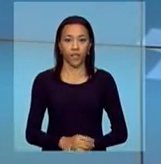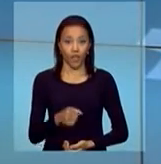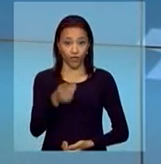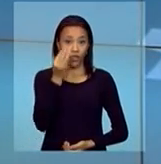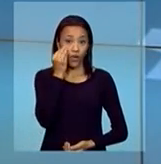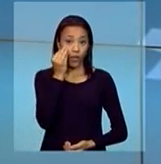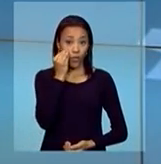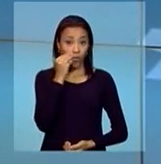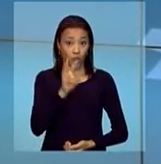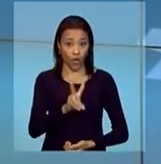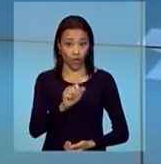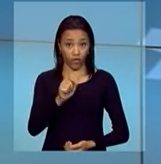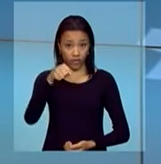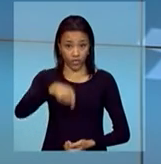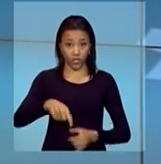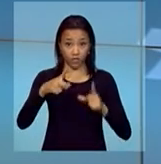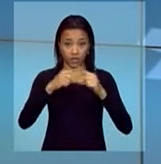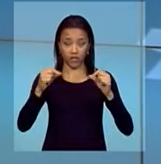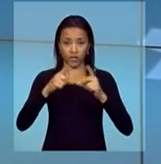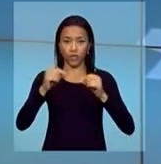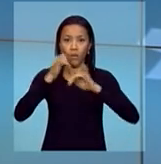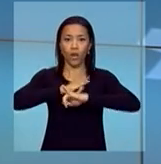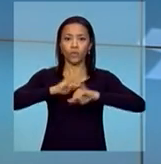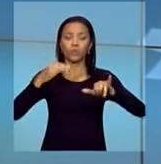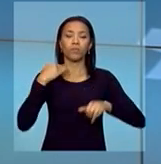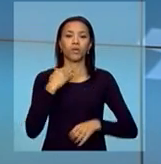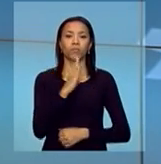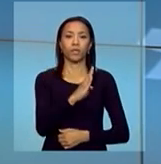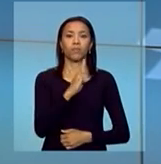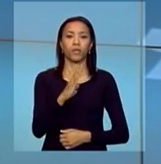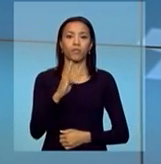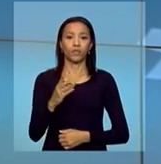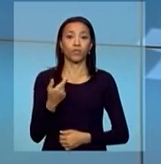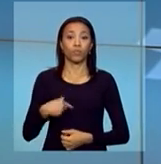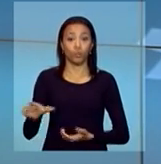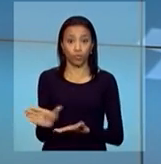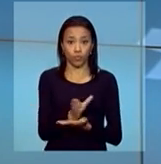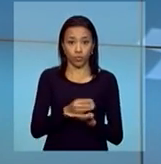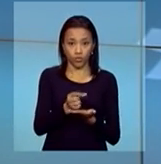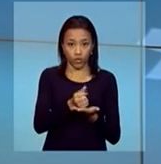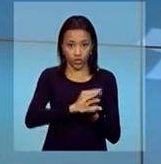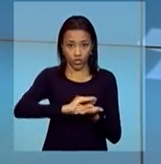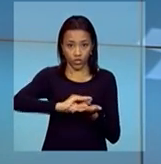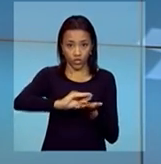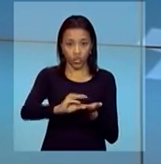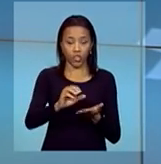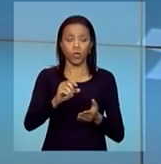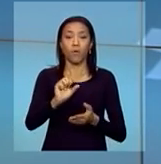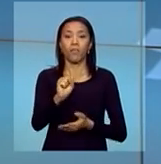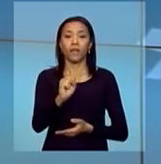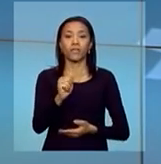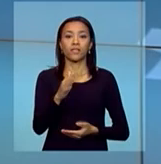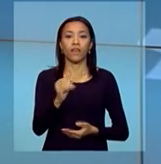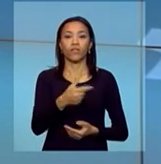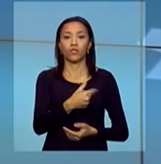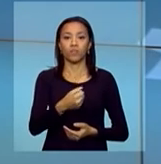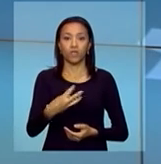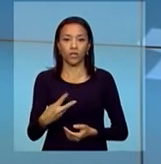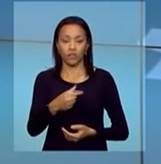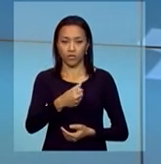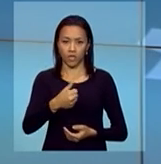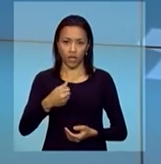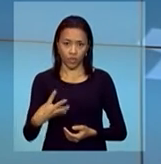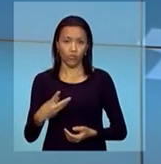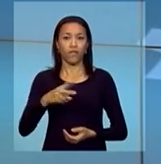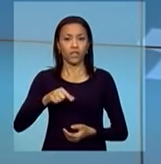Você acompanhou ao vivo de Brasília o anúncio do Banco do Brasil sobre os recursos para o financiamento da safra 2013-2014. Vão